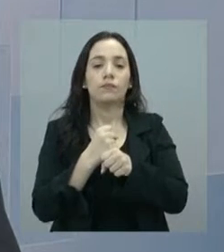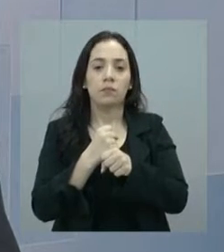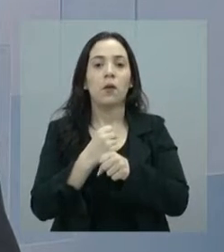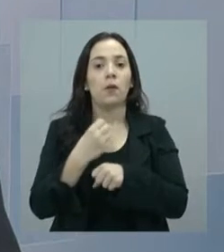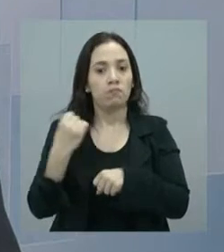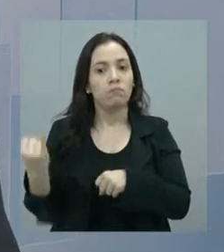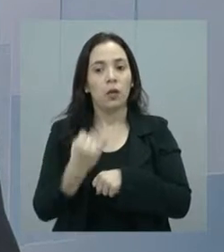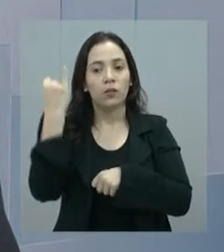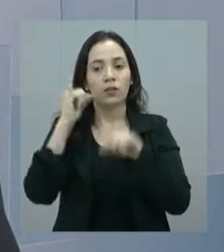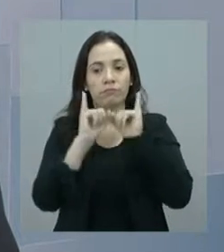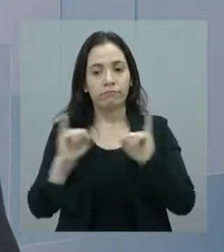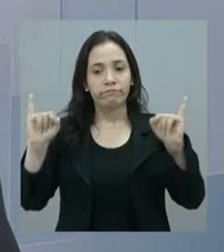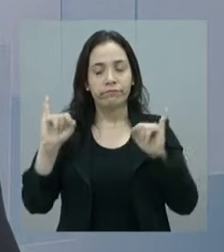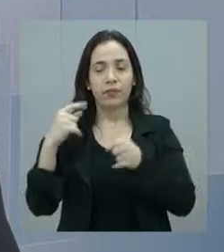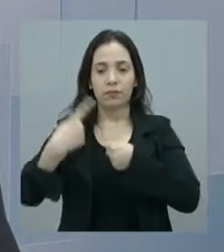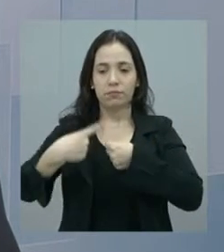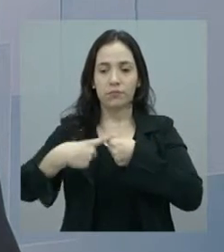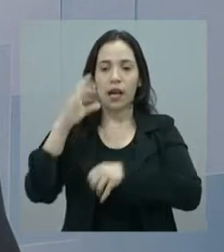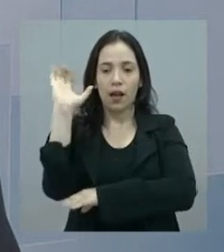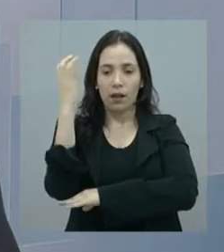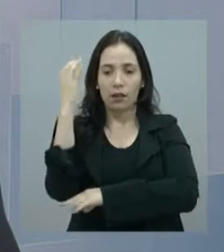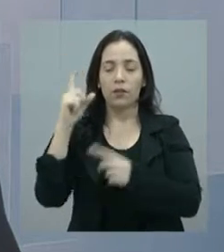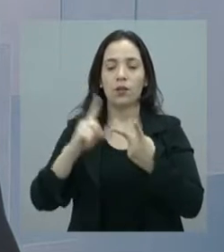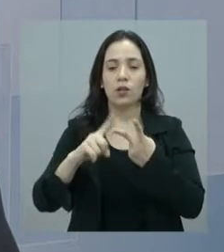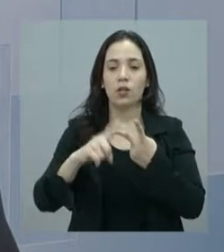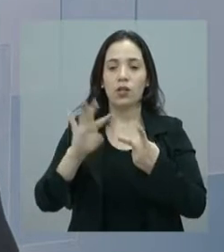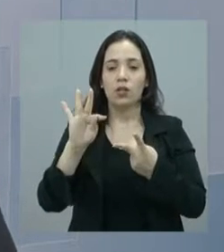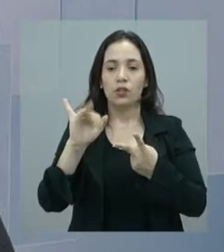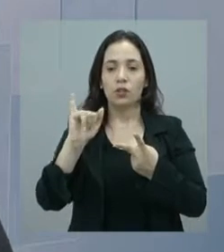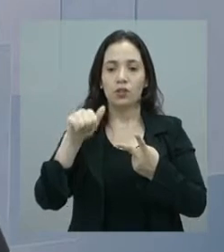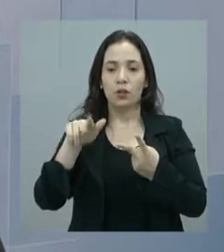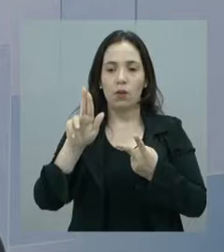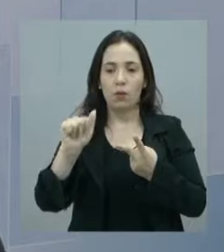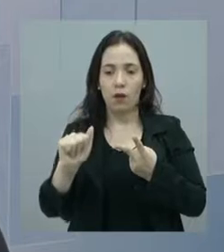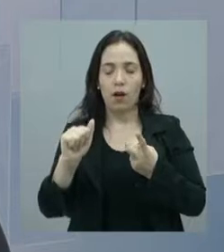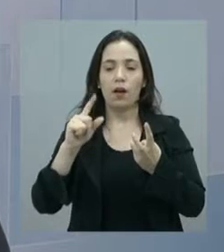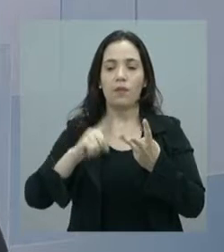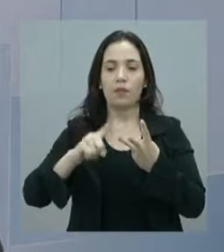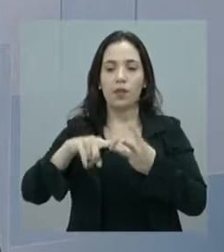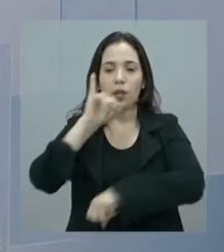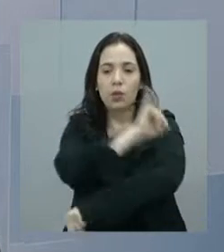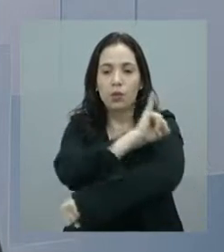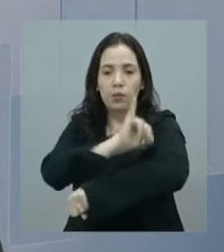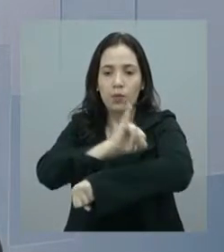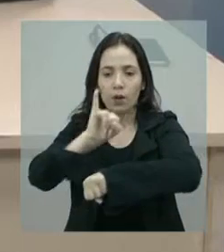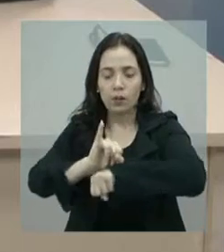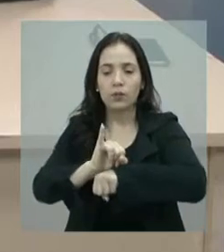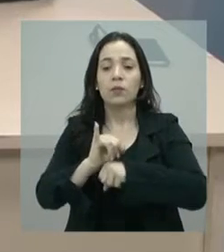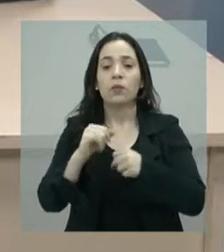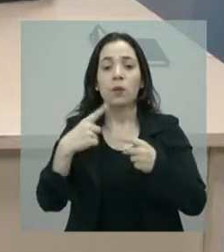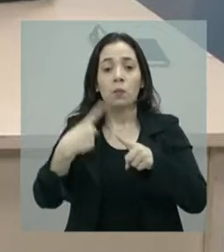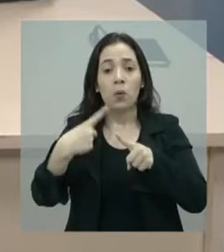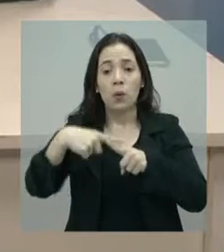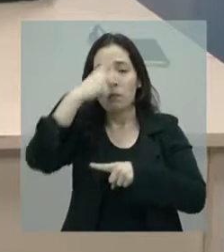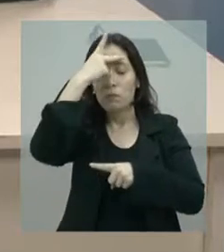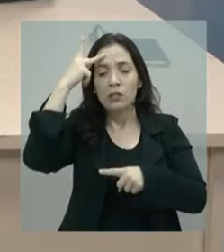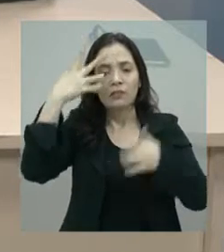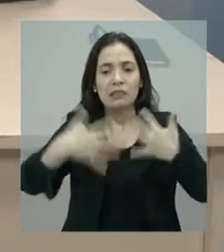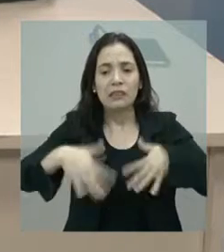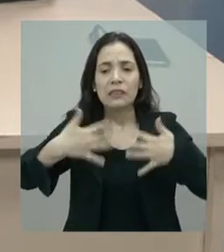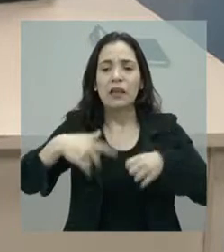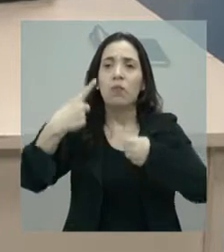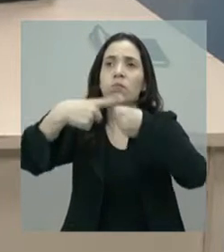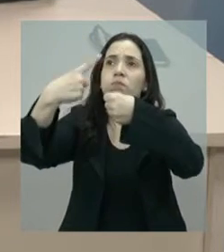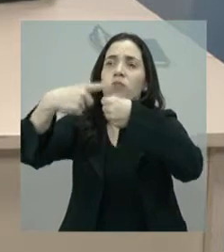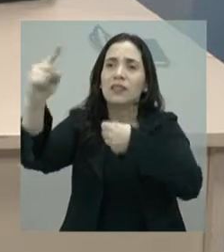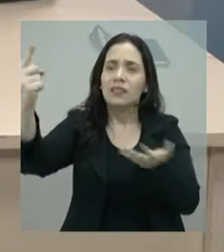grande notícia. Crateús, Tianguá, Iguatu. Porque a quantidade de pessoas que corre e vem do interior para cá, atrás do